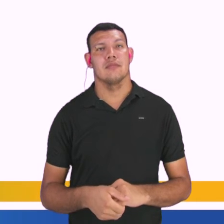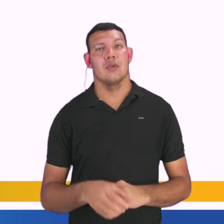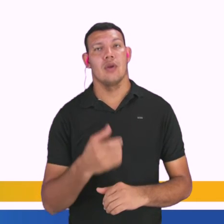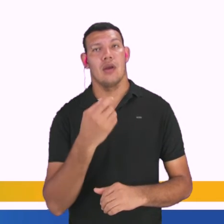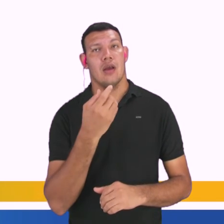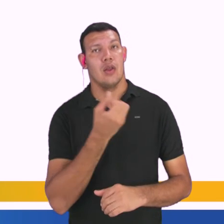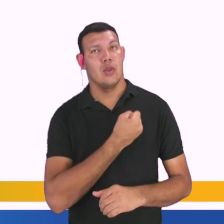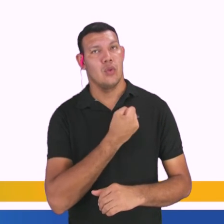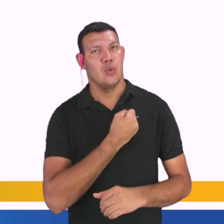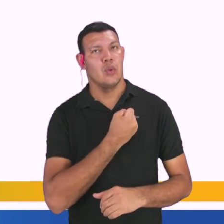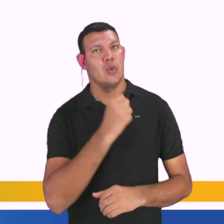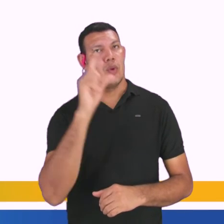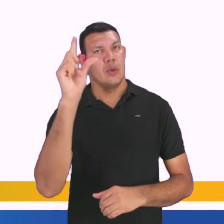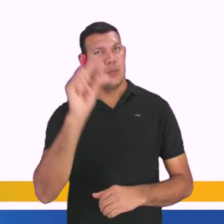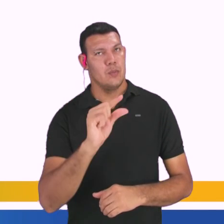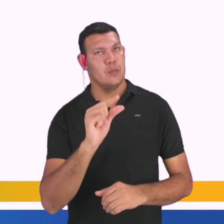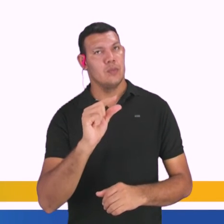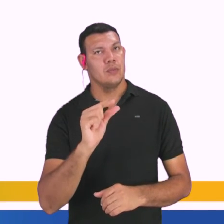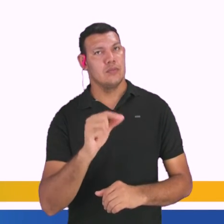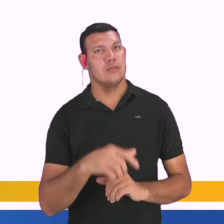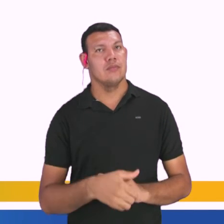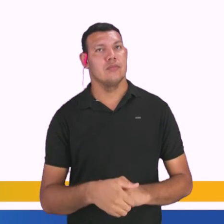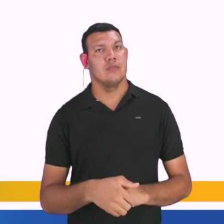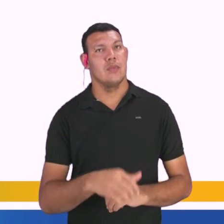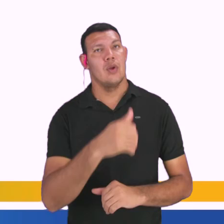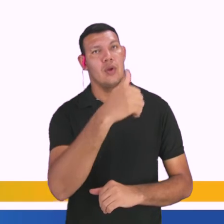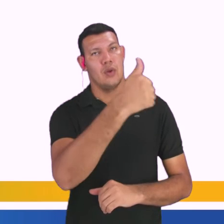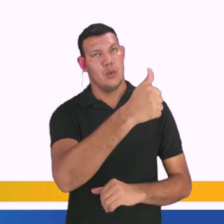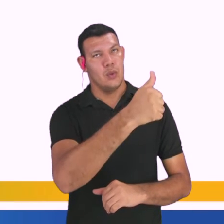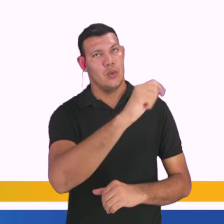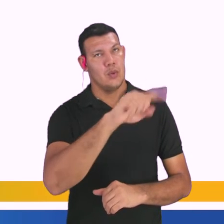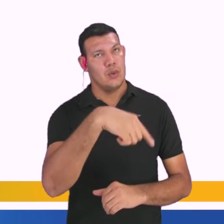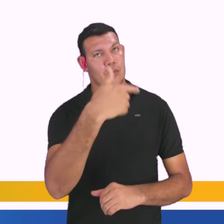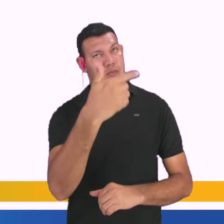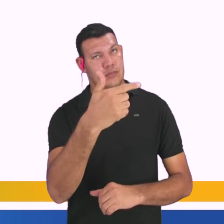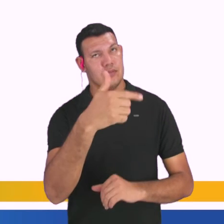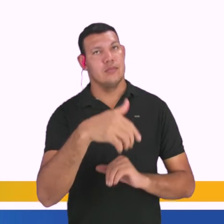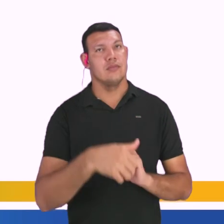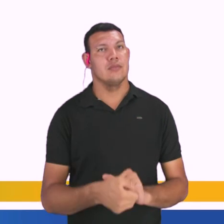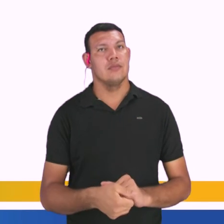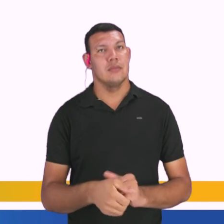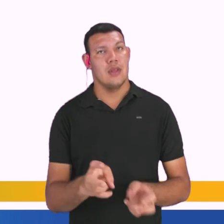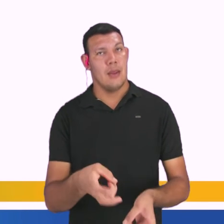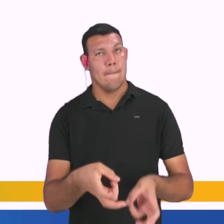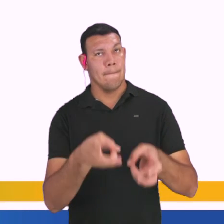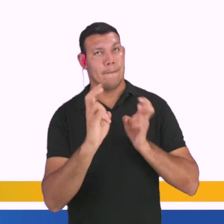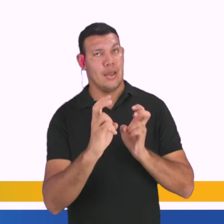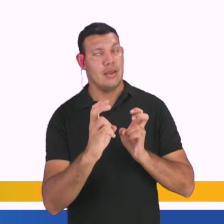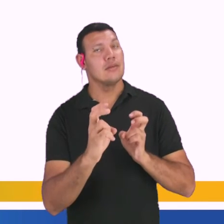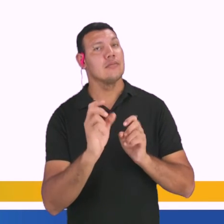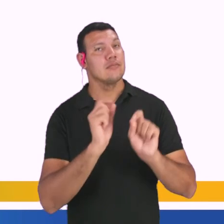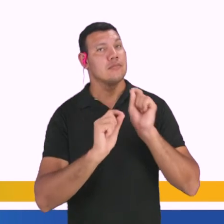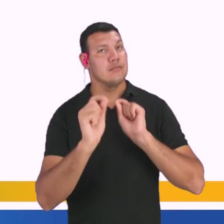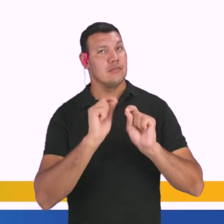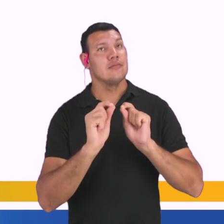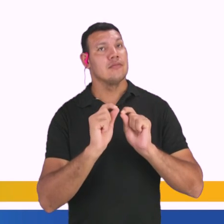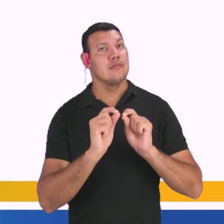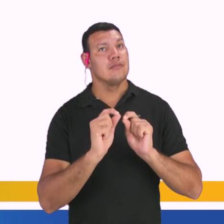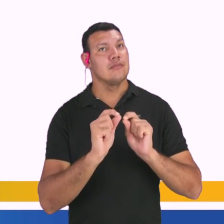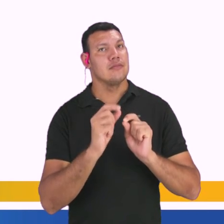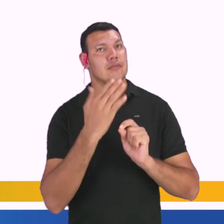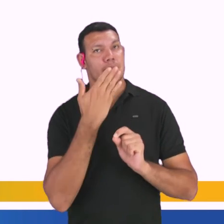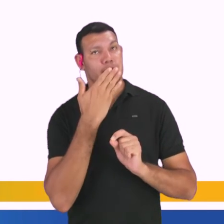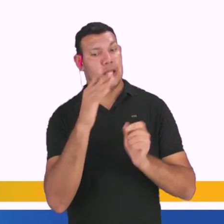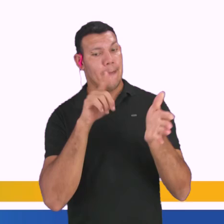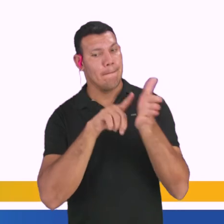menores que nós temos Ele só pode ter duas situações ou é um ou é dois percebo que o lá